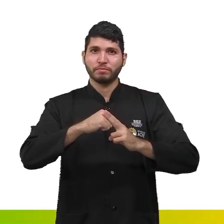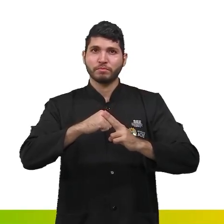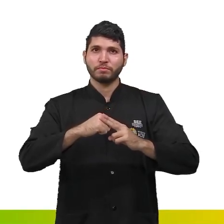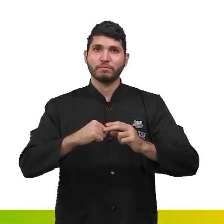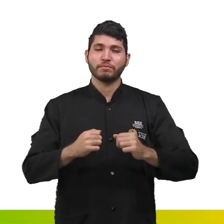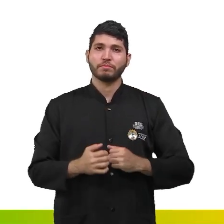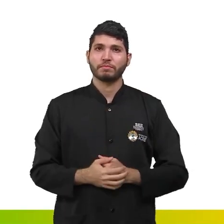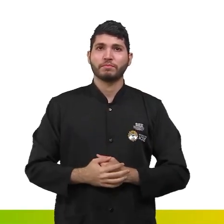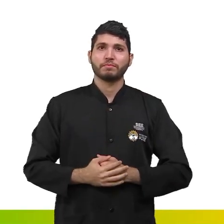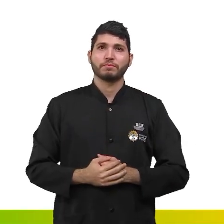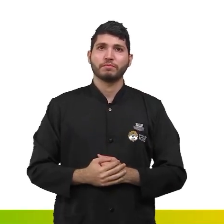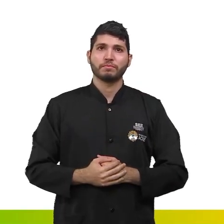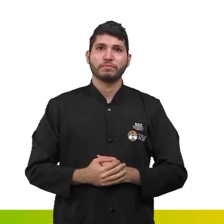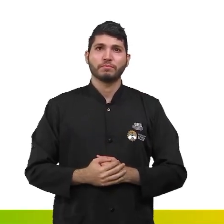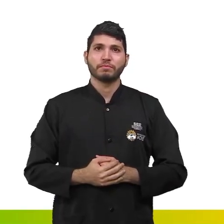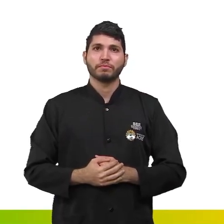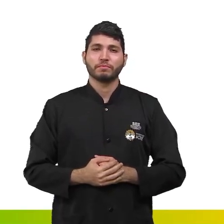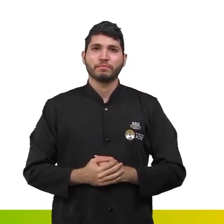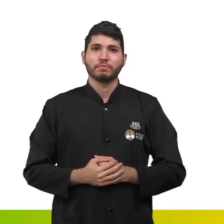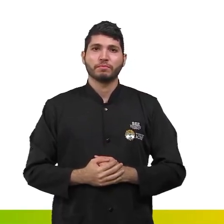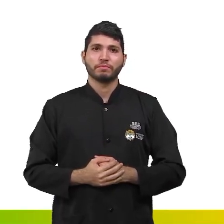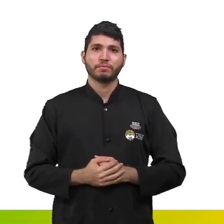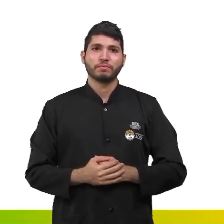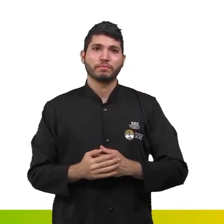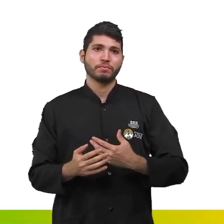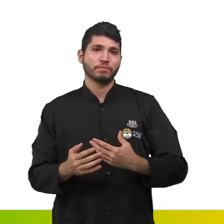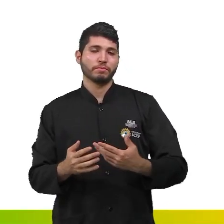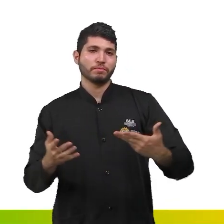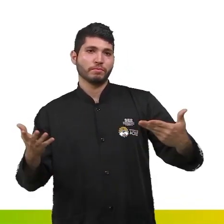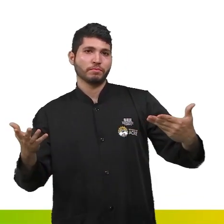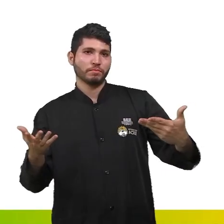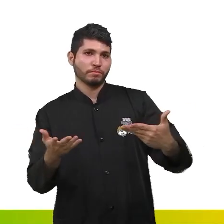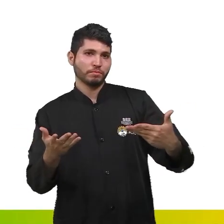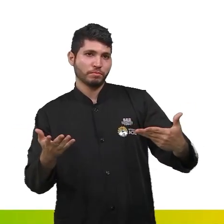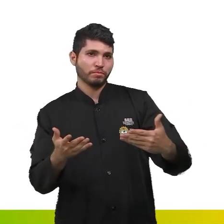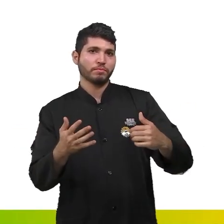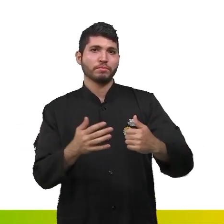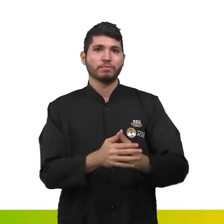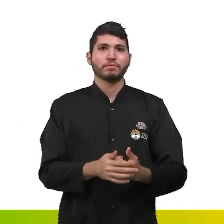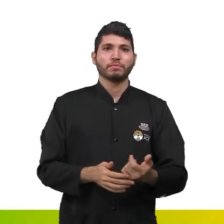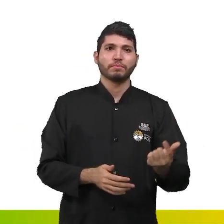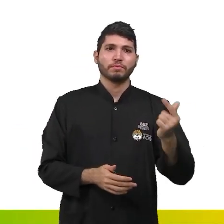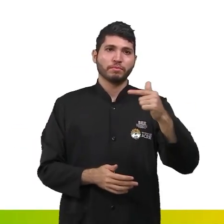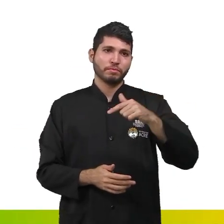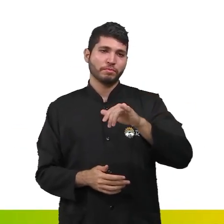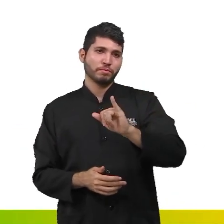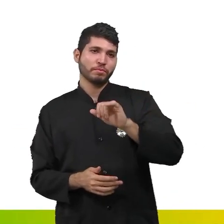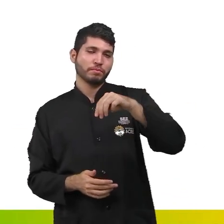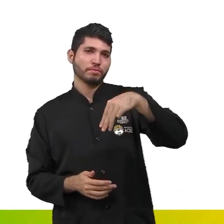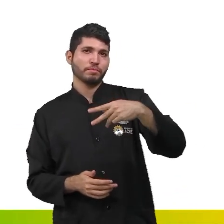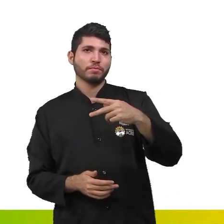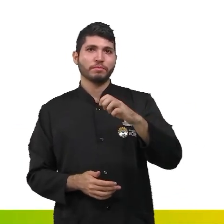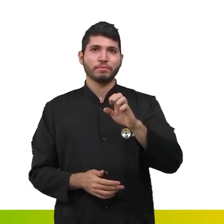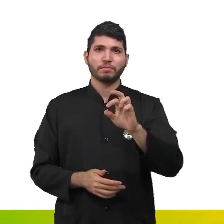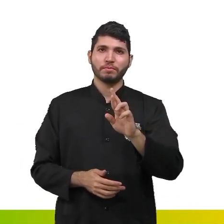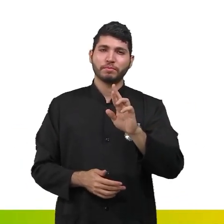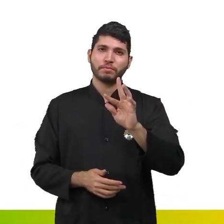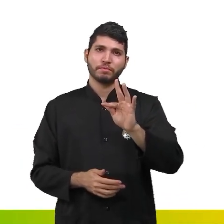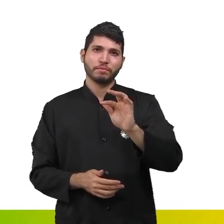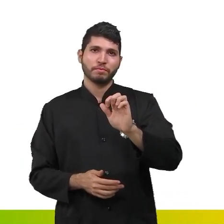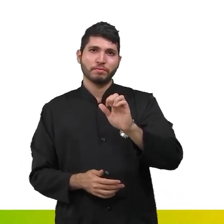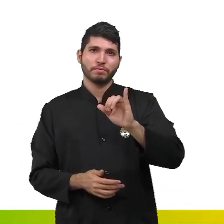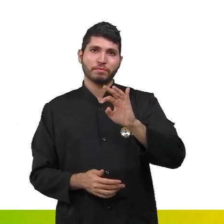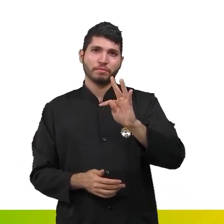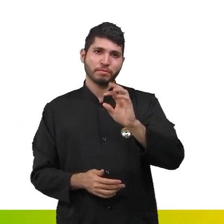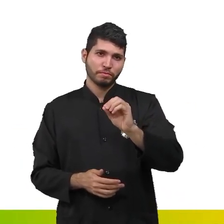de tempos verbais, por exemplo, do presente para o pretérito imperfeito. Tá bom? Então, por exemplo, nós temos